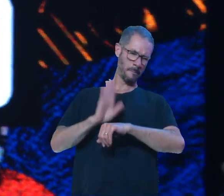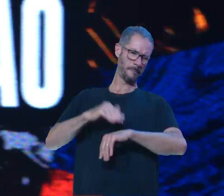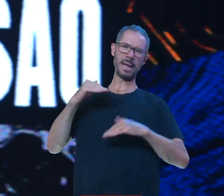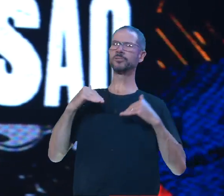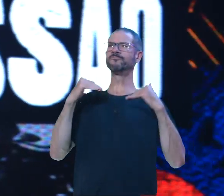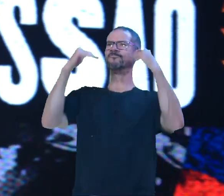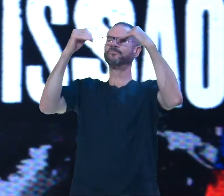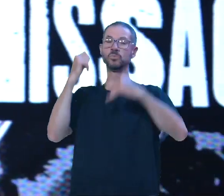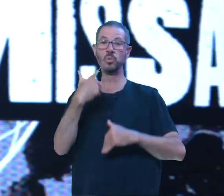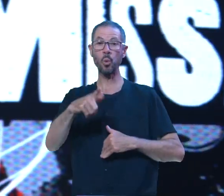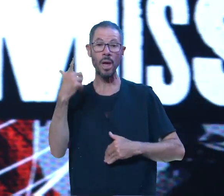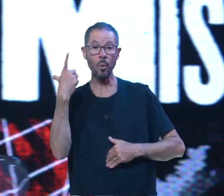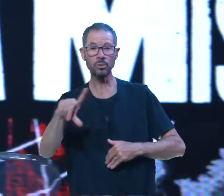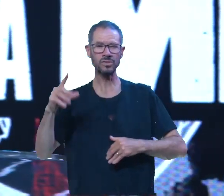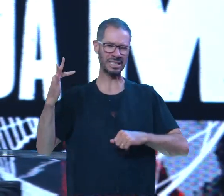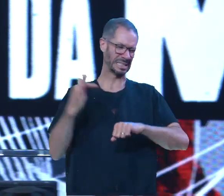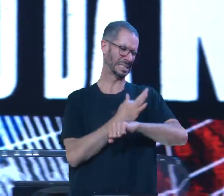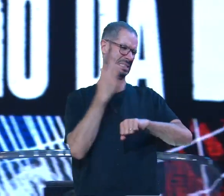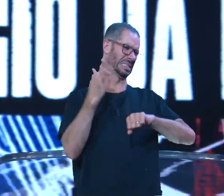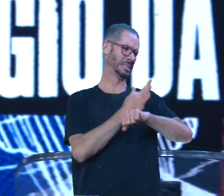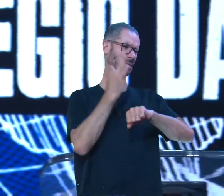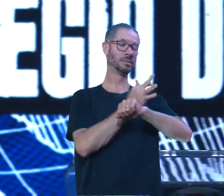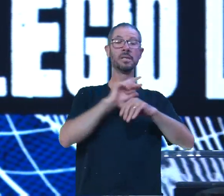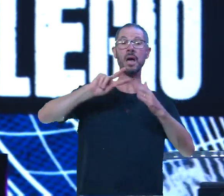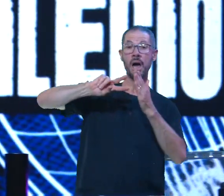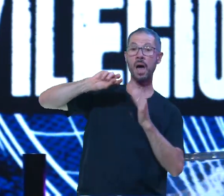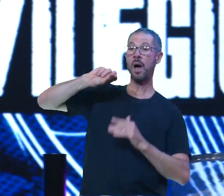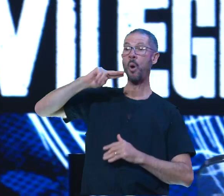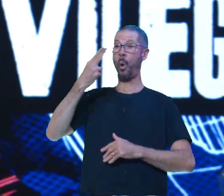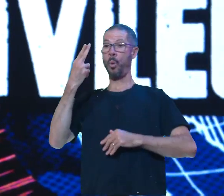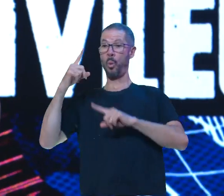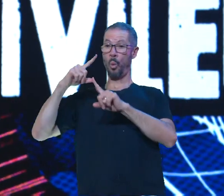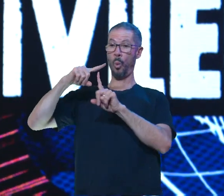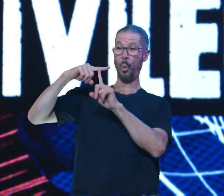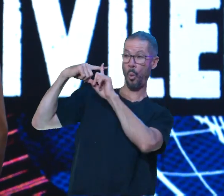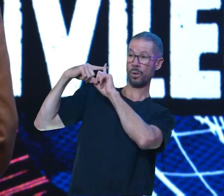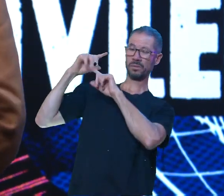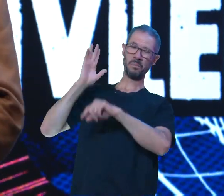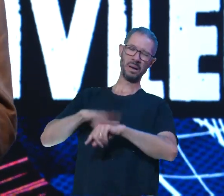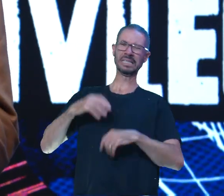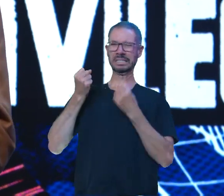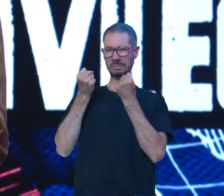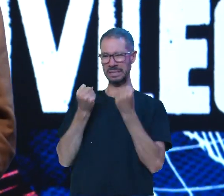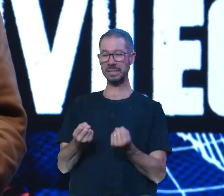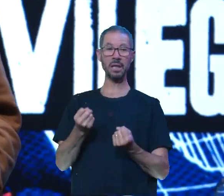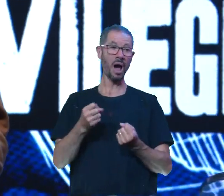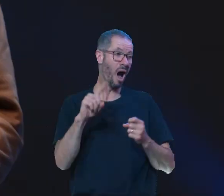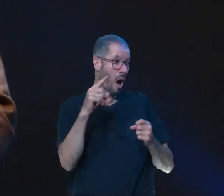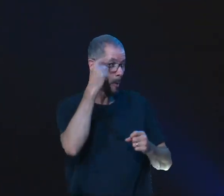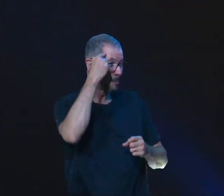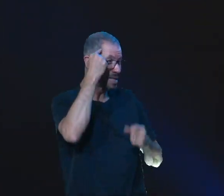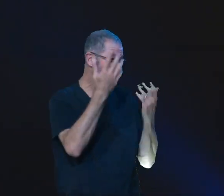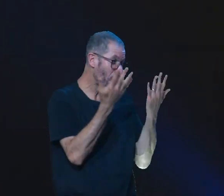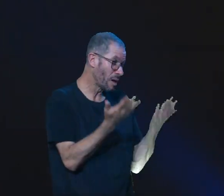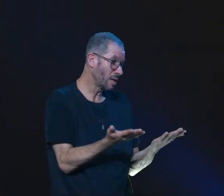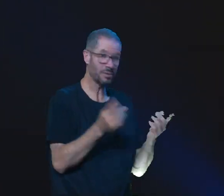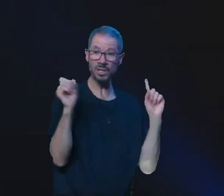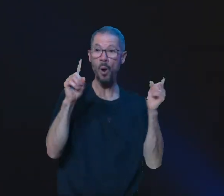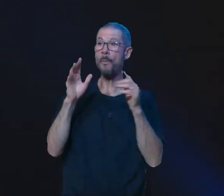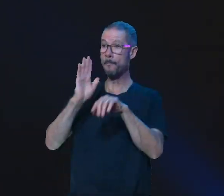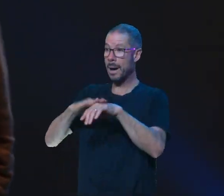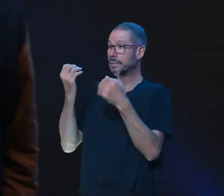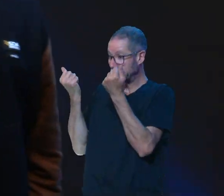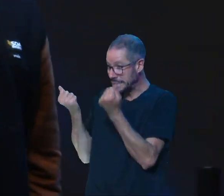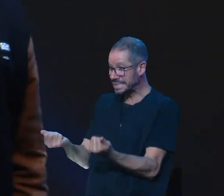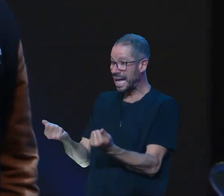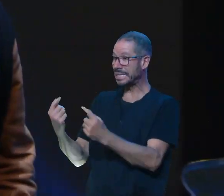do que aquilo que você consegue suportar. Ou seja, a cruz vai ficar mais pesada. Ô pastor, achei que ia ficar mais leve agora? Não, vai ficar mais pesado.